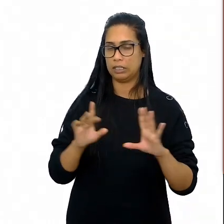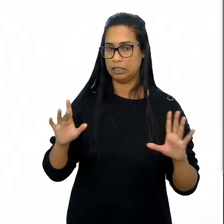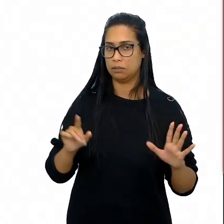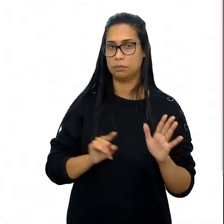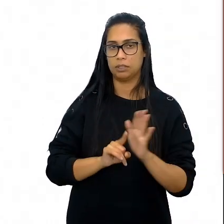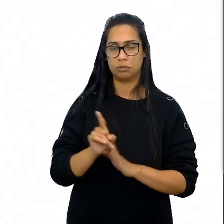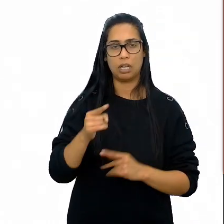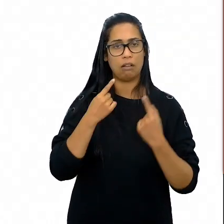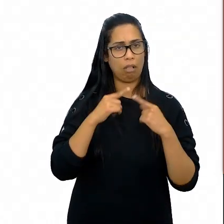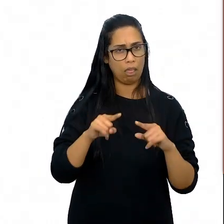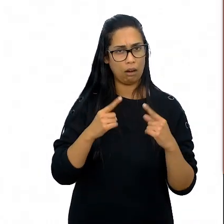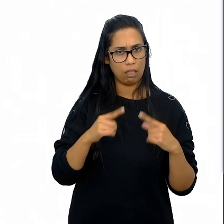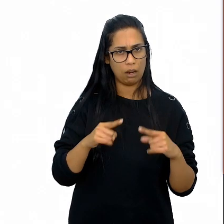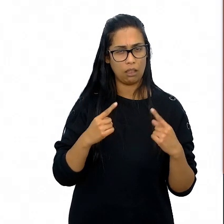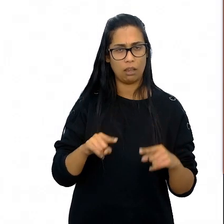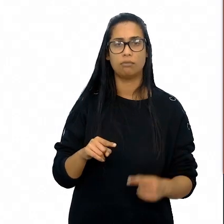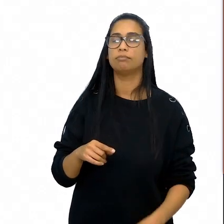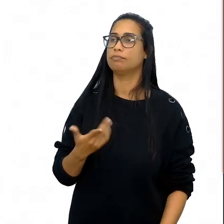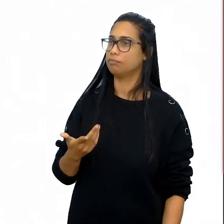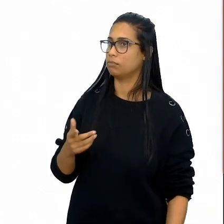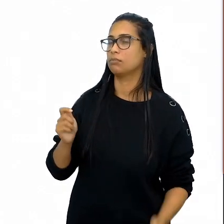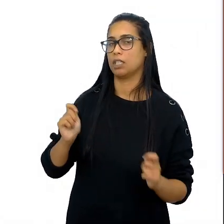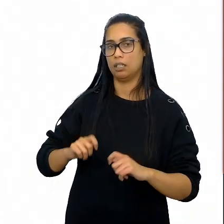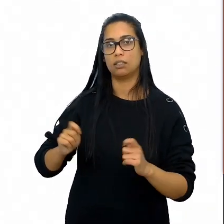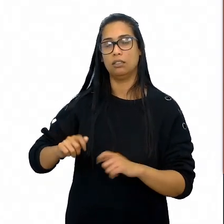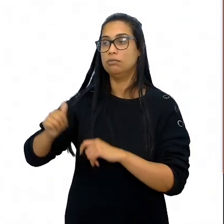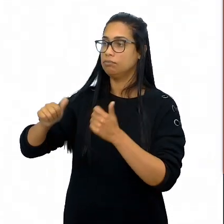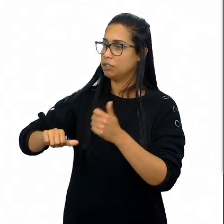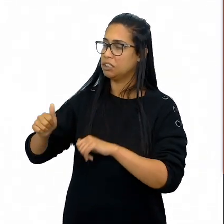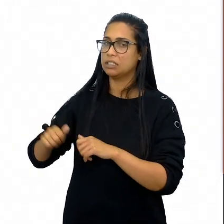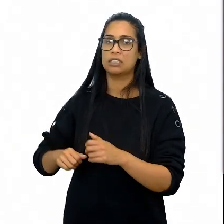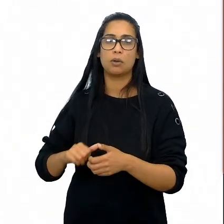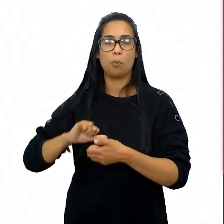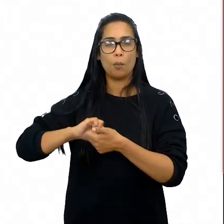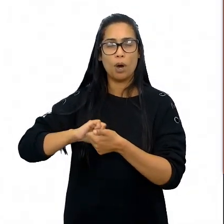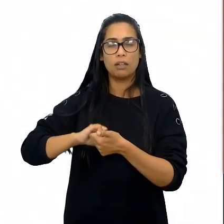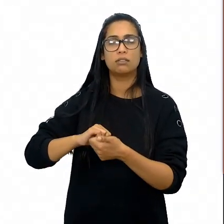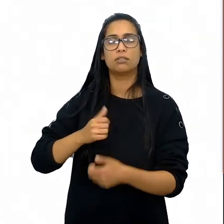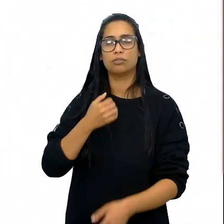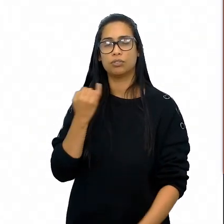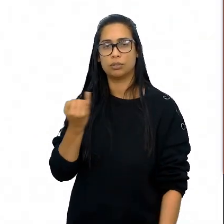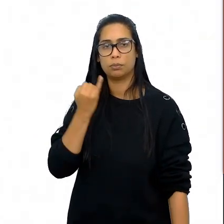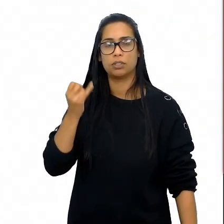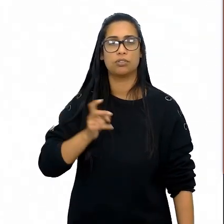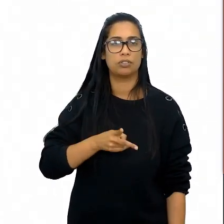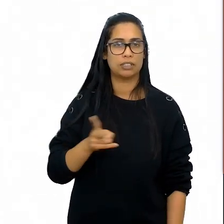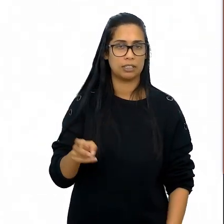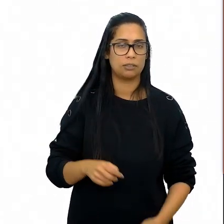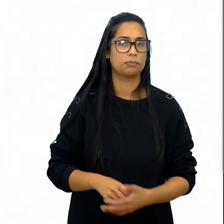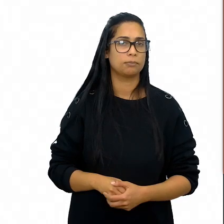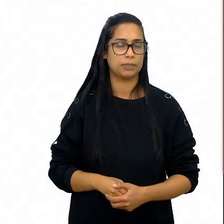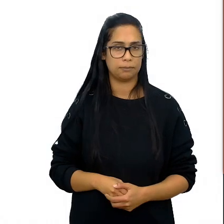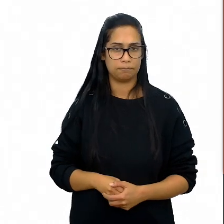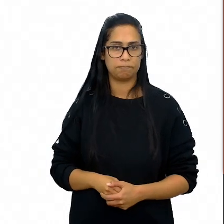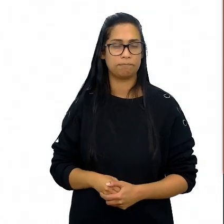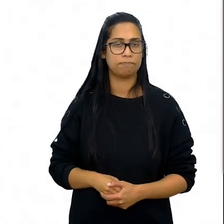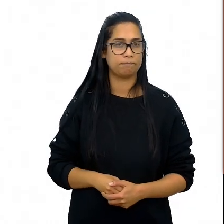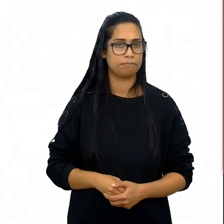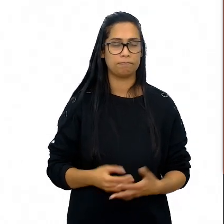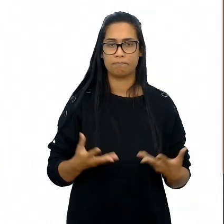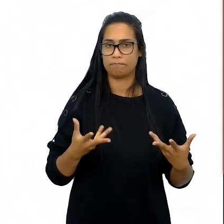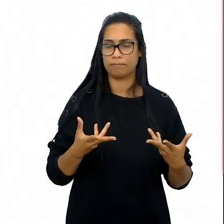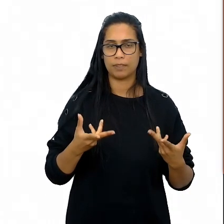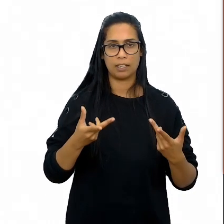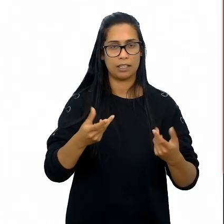gente as suas críticas porque não dizer a gente sabe que Sem dúvida nenhuma Elas serão todas uma perspectiva é